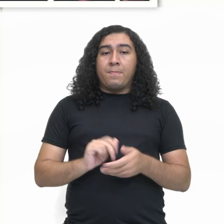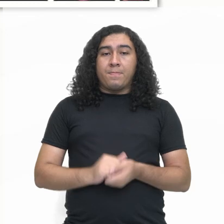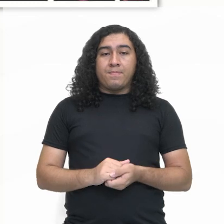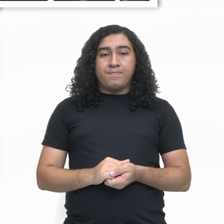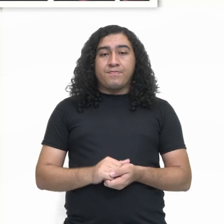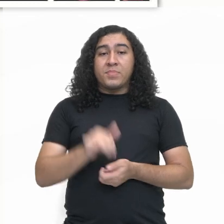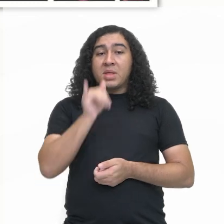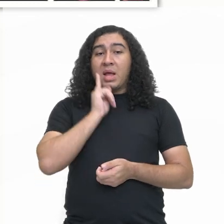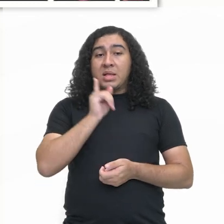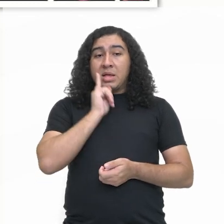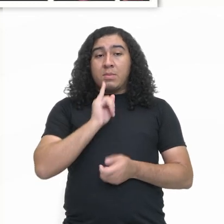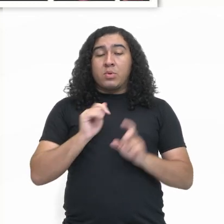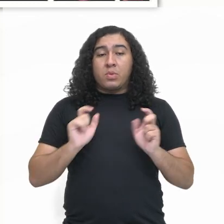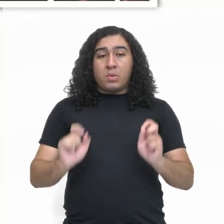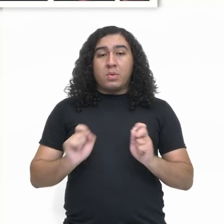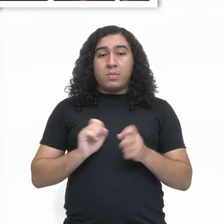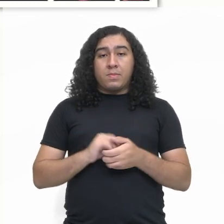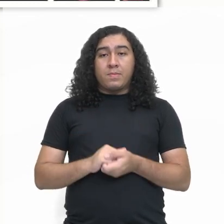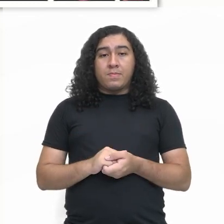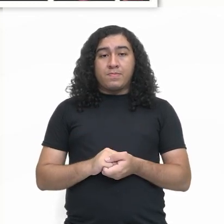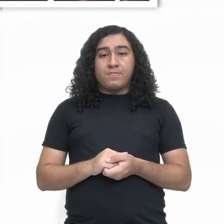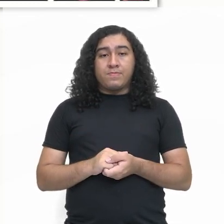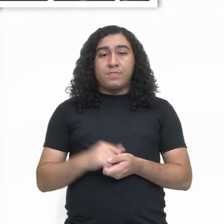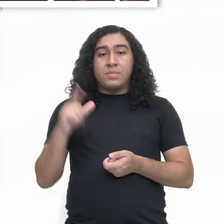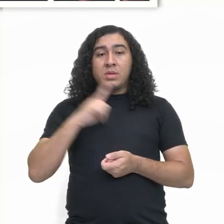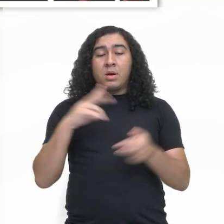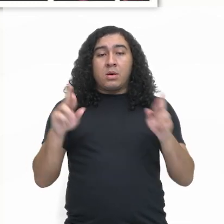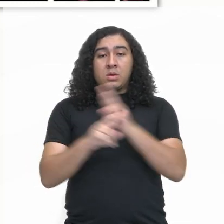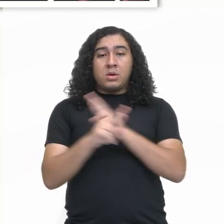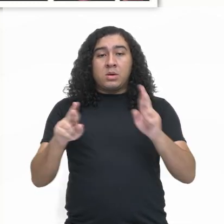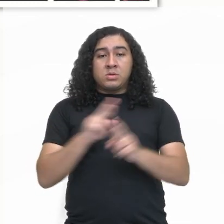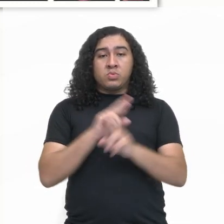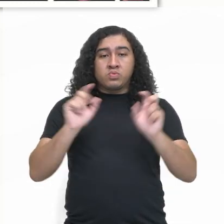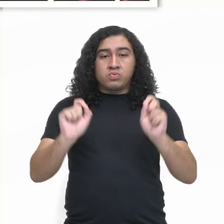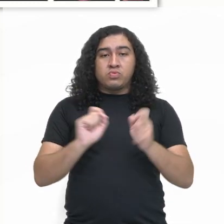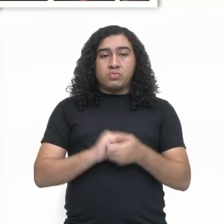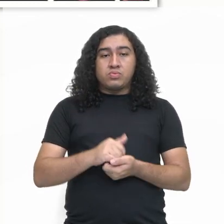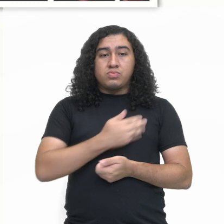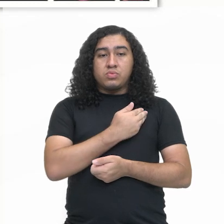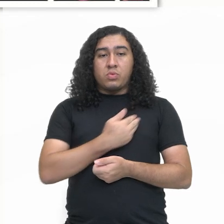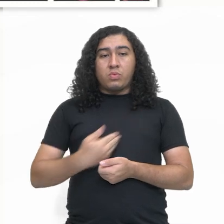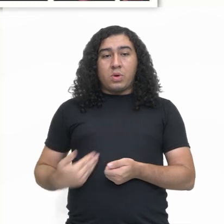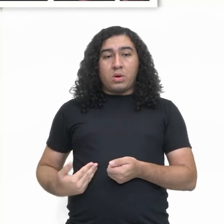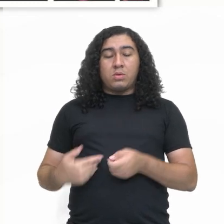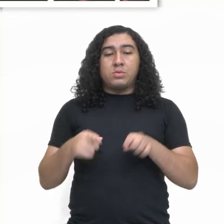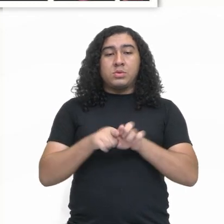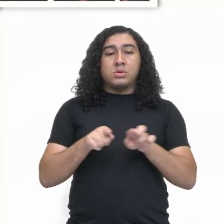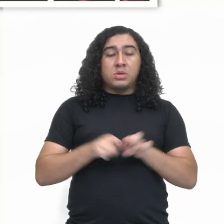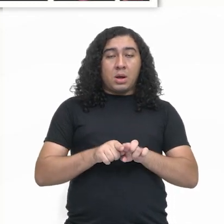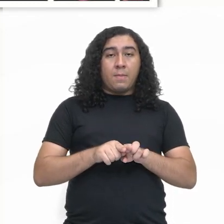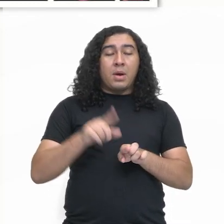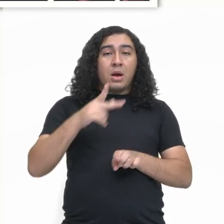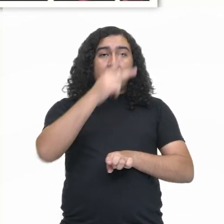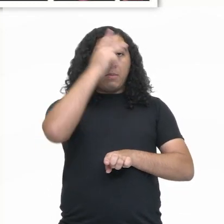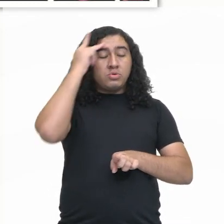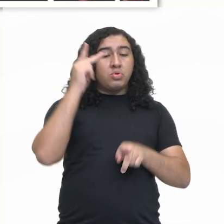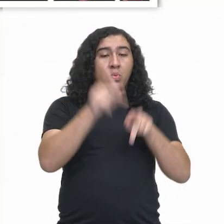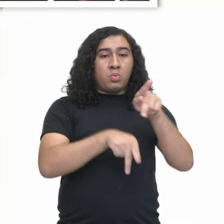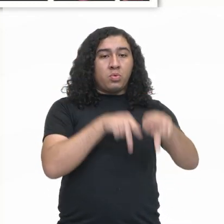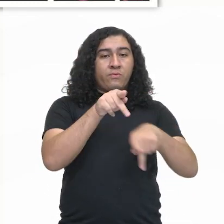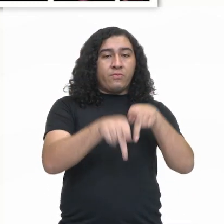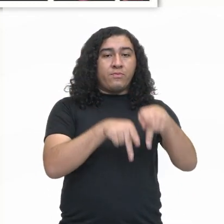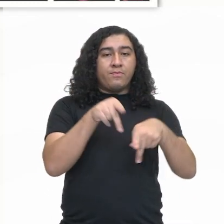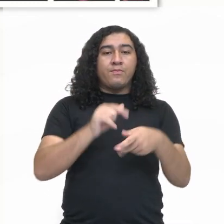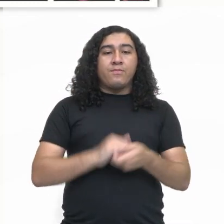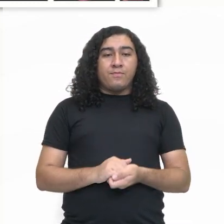A exemplo, aqui nós podemos falar da relação entre governante e governados, tá bom?